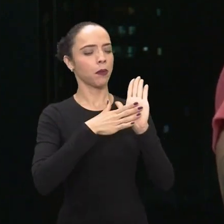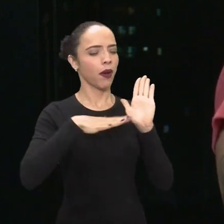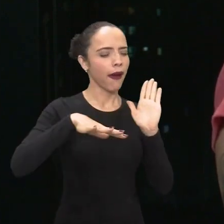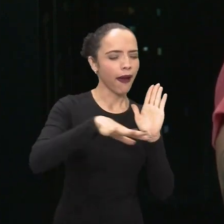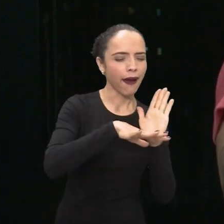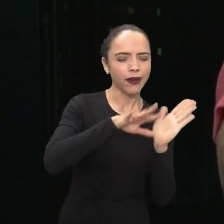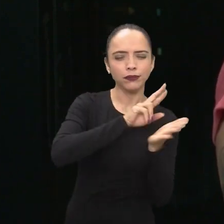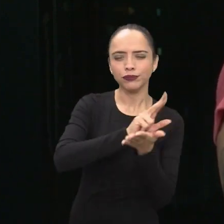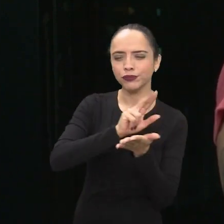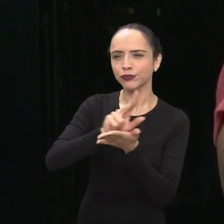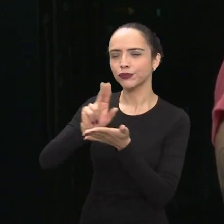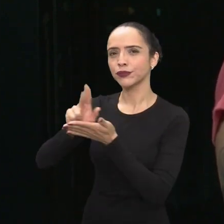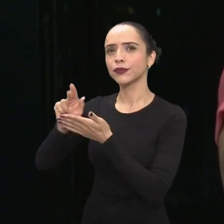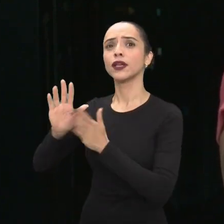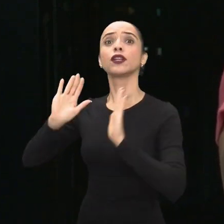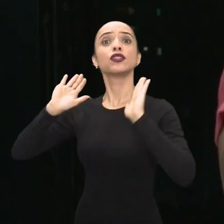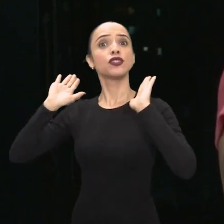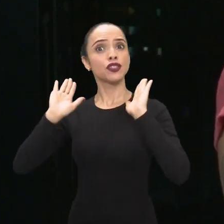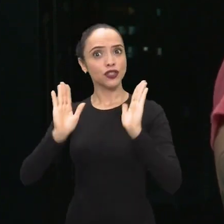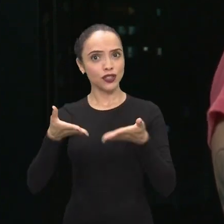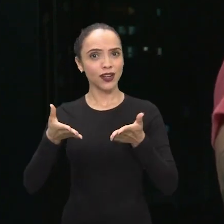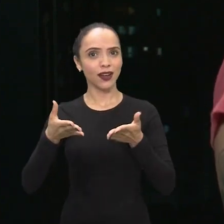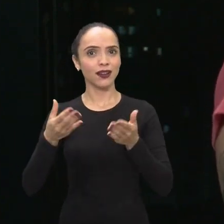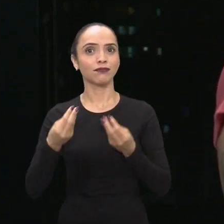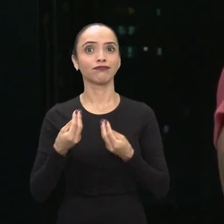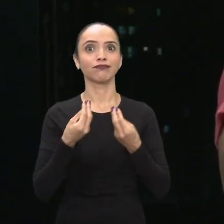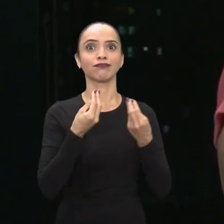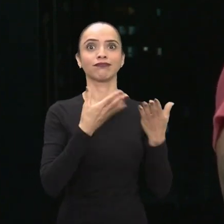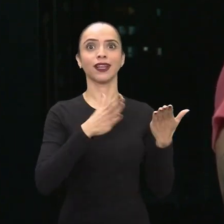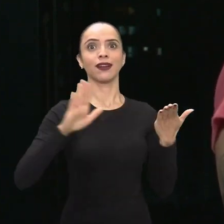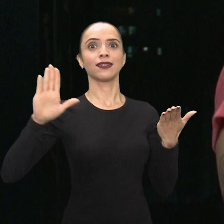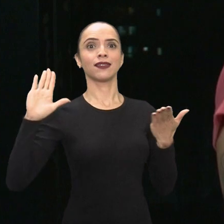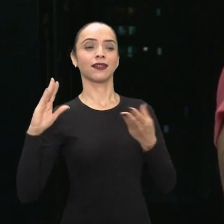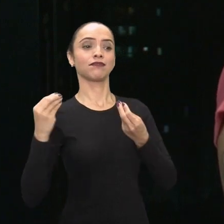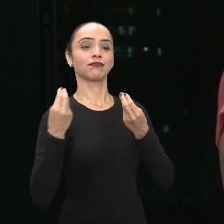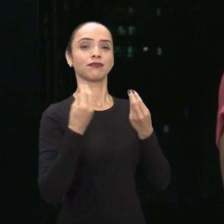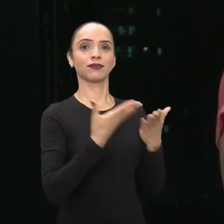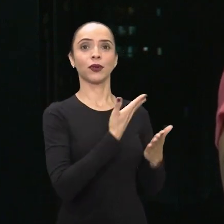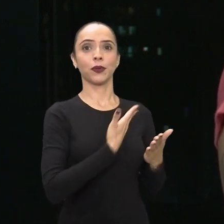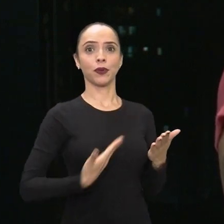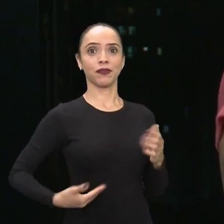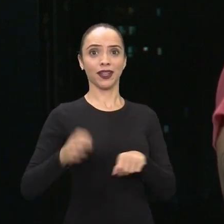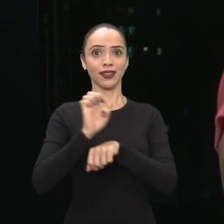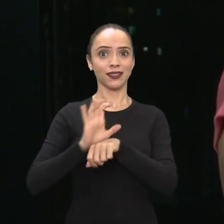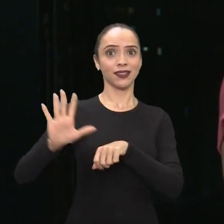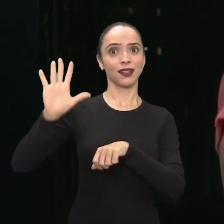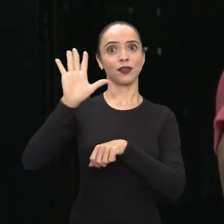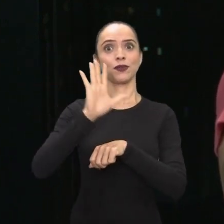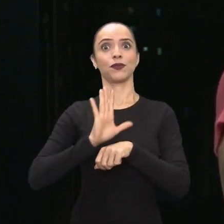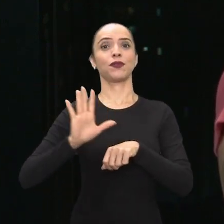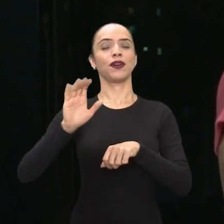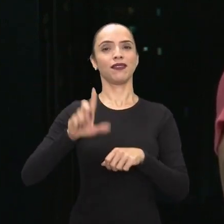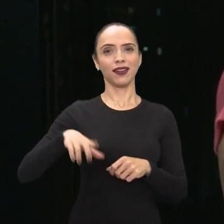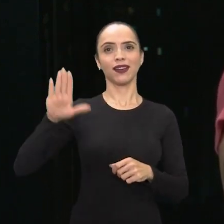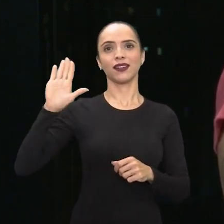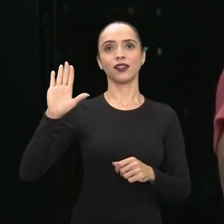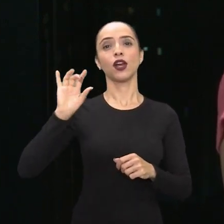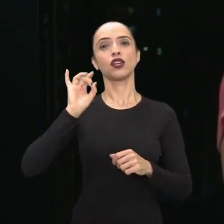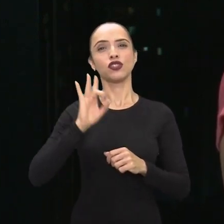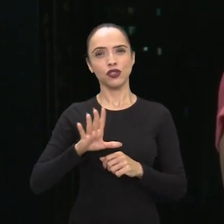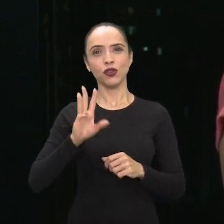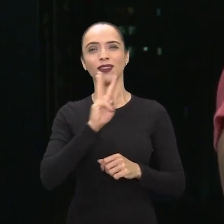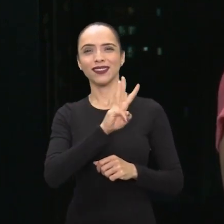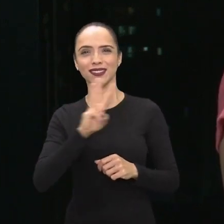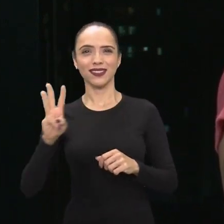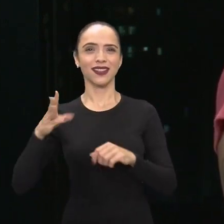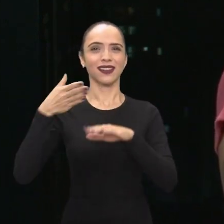áreas que foram protocoladas pelos candidatos ao governo estadual é só acessar o site que vai aparecer aqui na sua tela que é